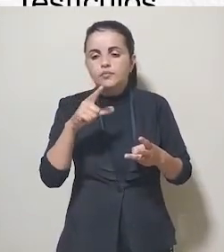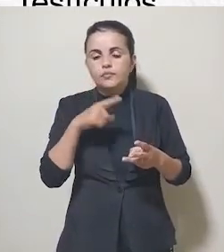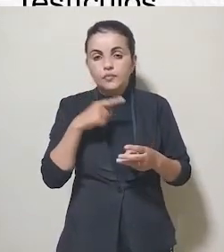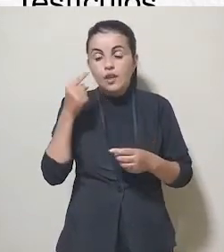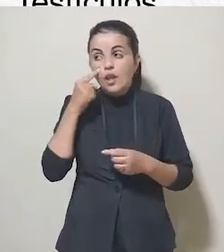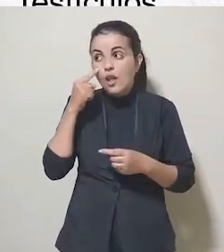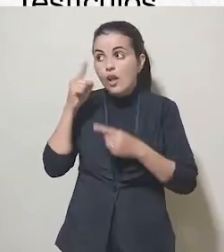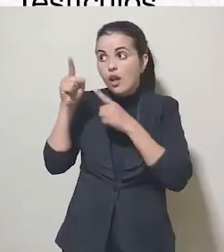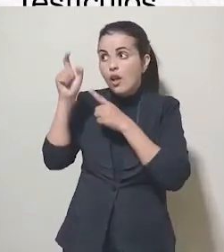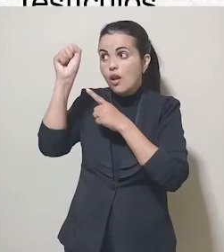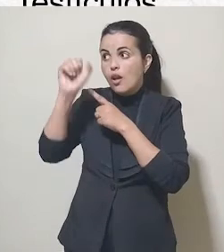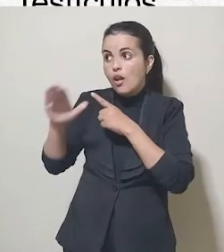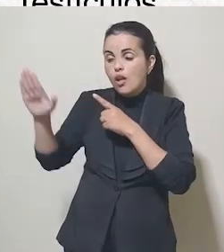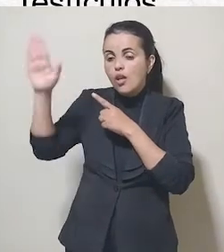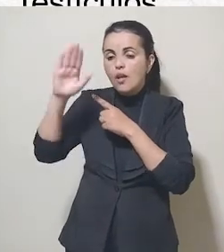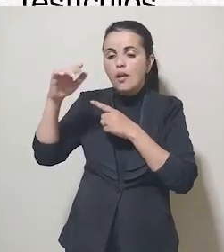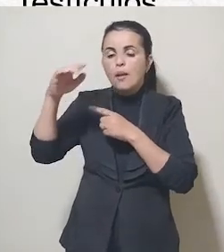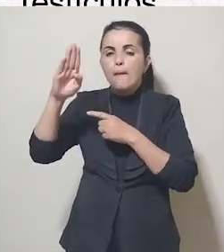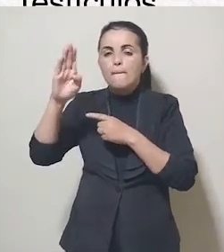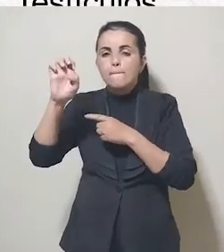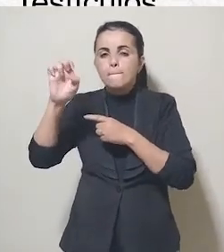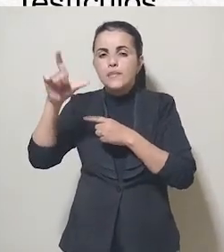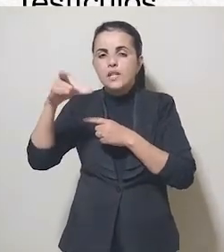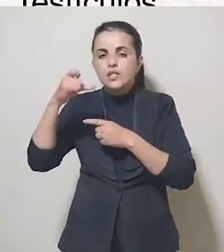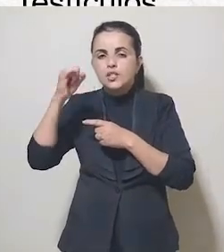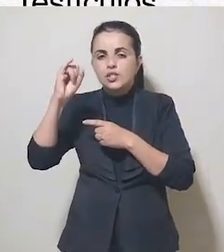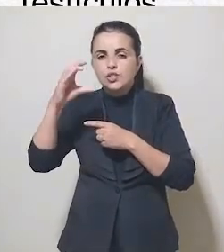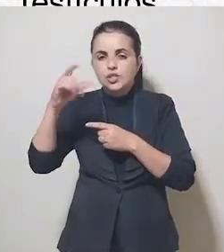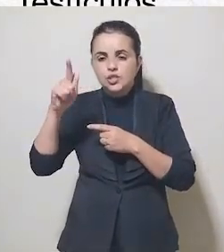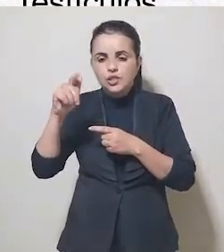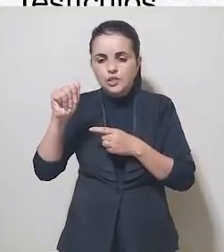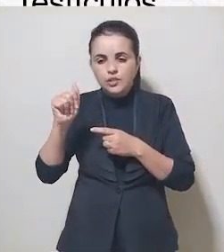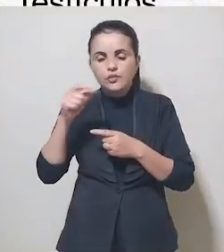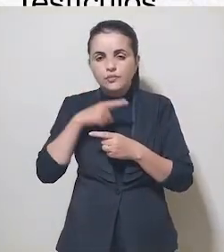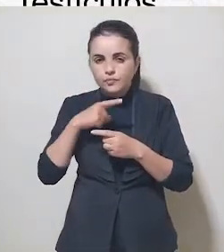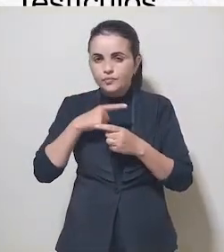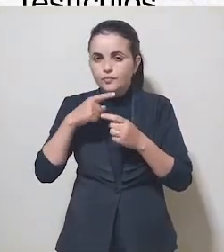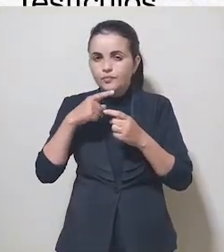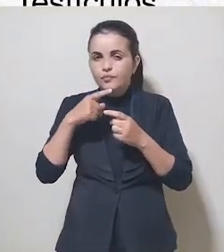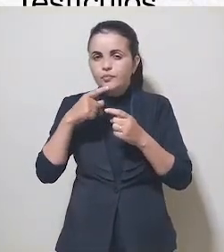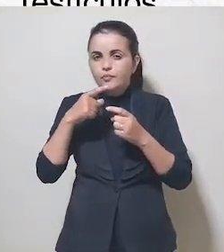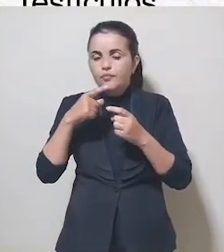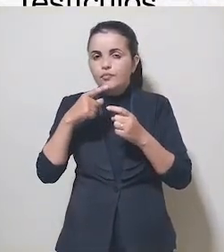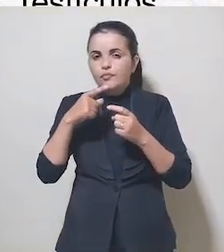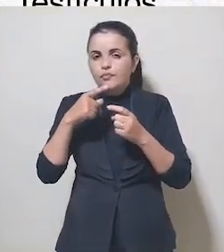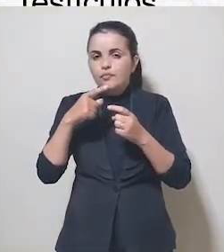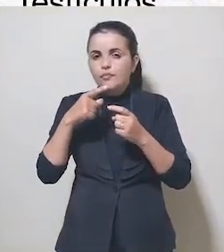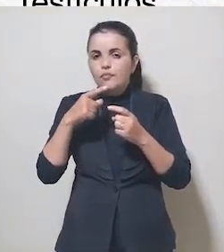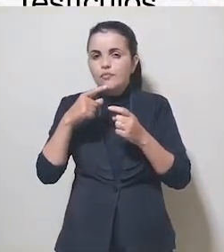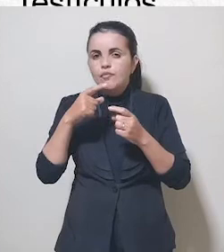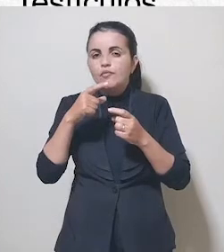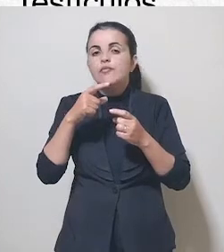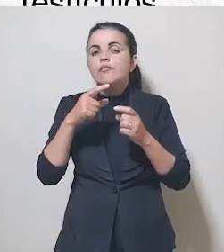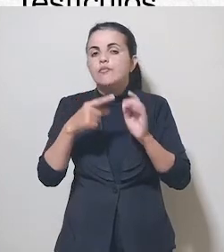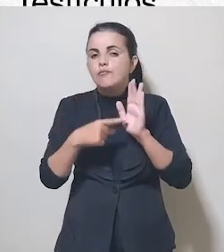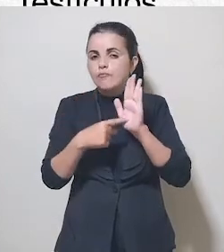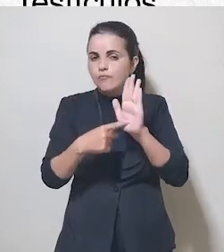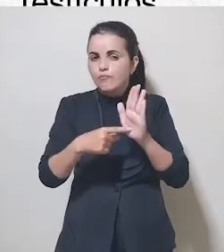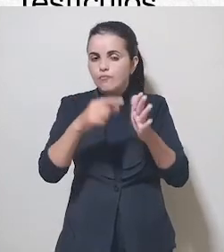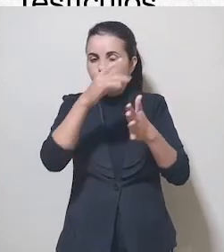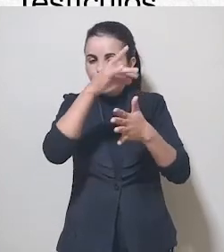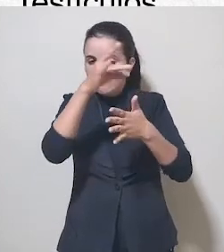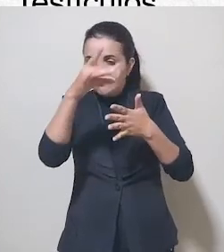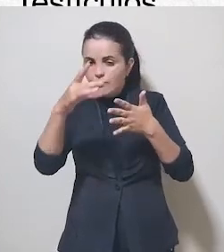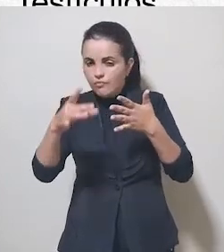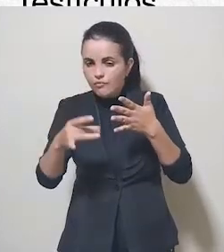Aqui a bexiga, nós temos a próstata, que ela fica aqui embaixo da bexiga, depois eu vou mostrar com mais detalhe. Nós temos a uretra, que é esse canal